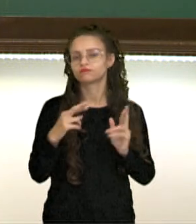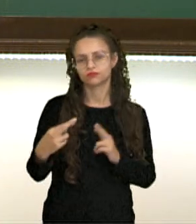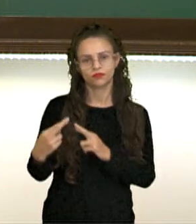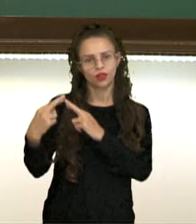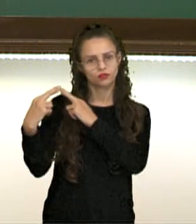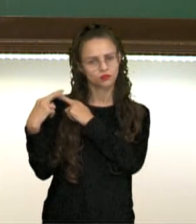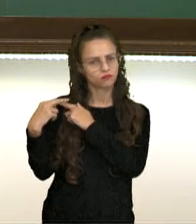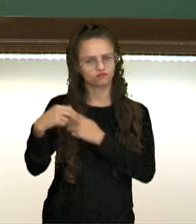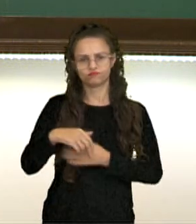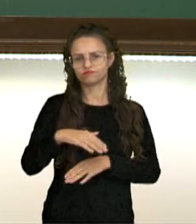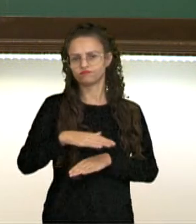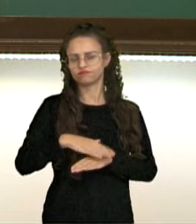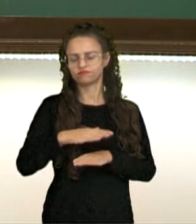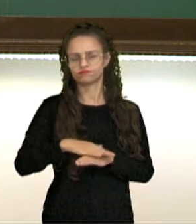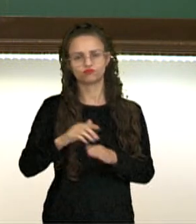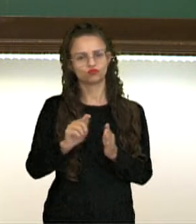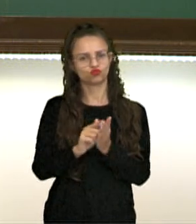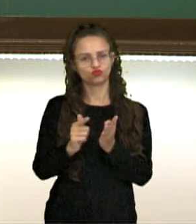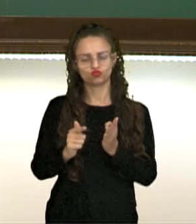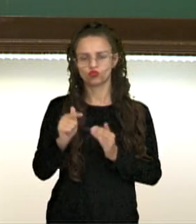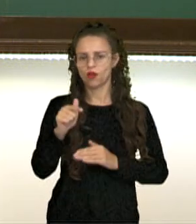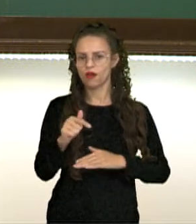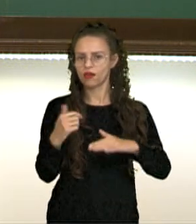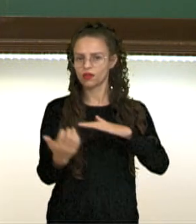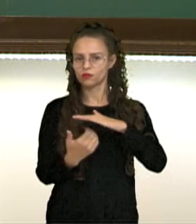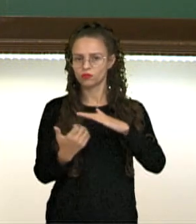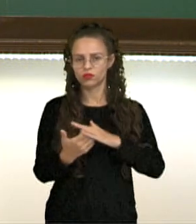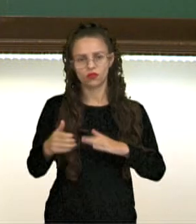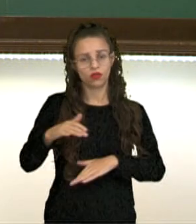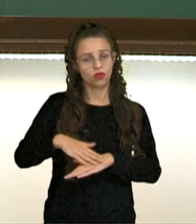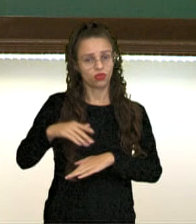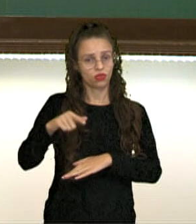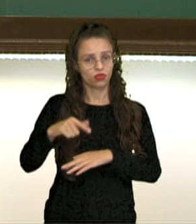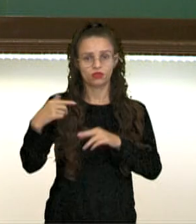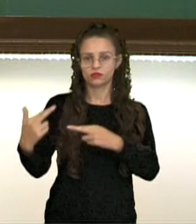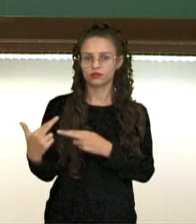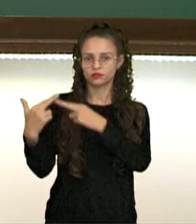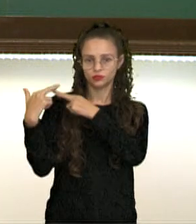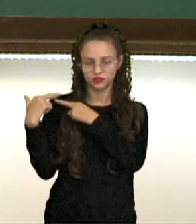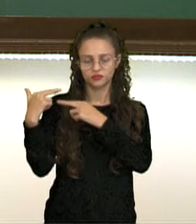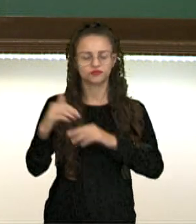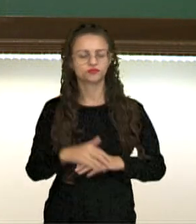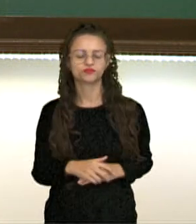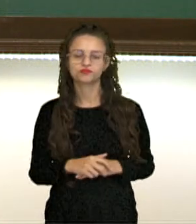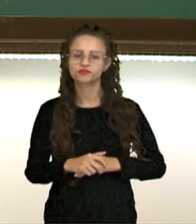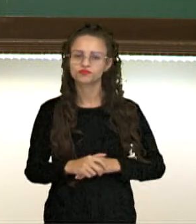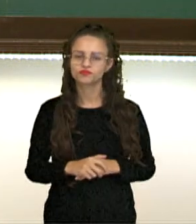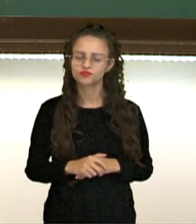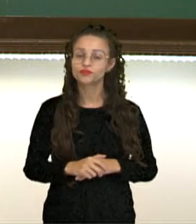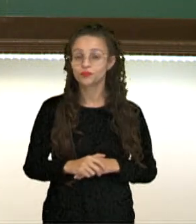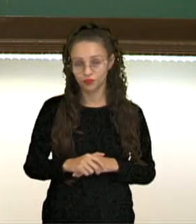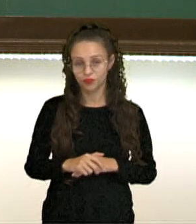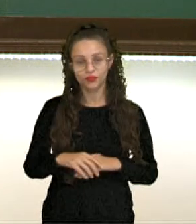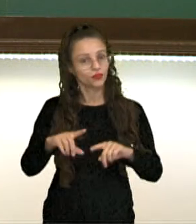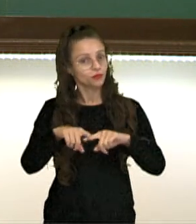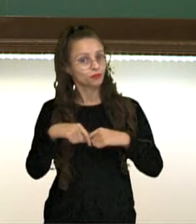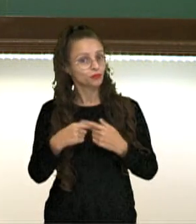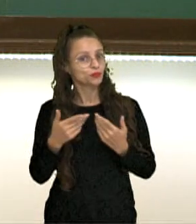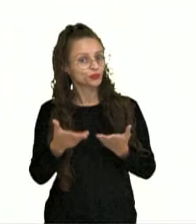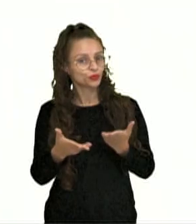do jornal, do veículo que está propondo a leitura daquele texto. Justamente esse é o